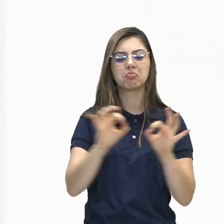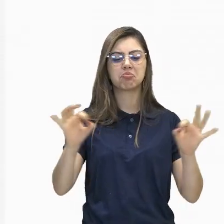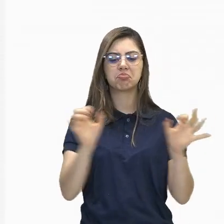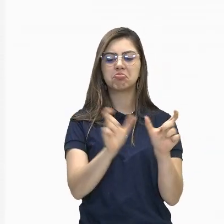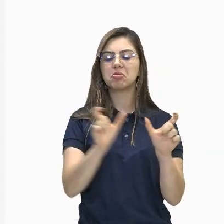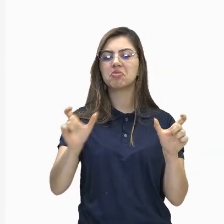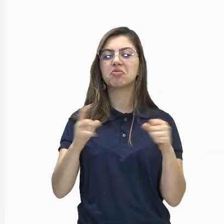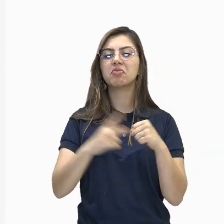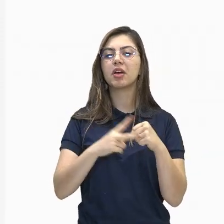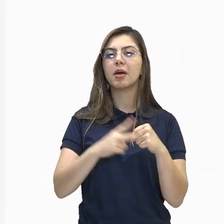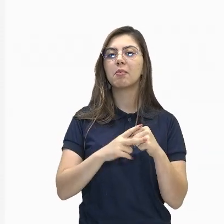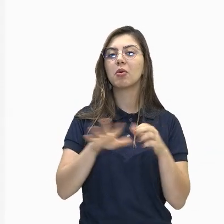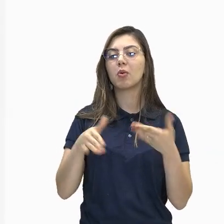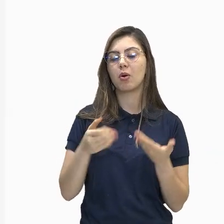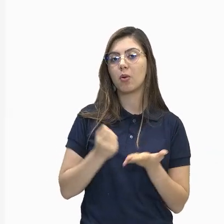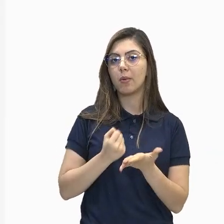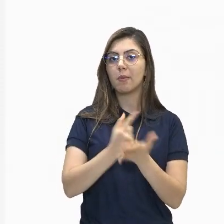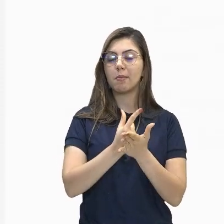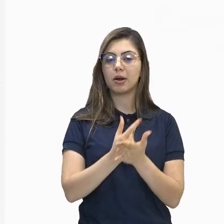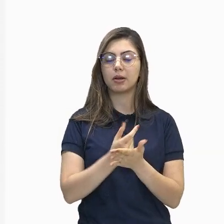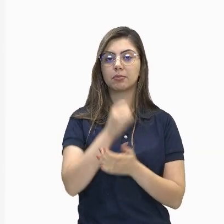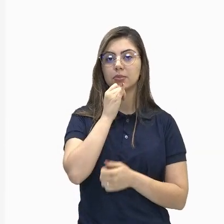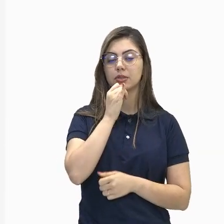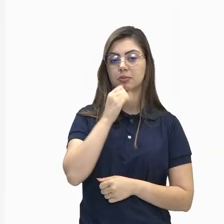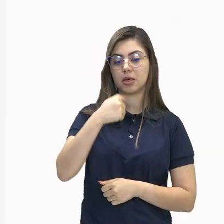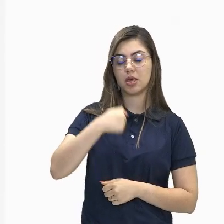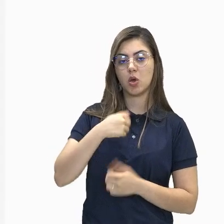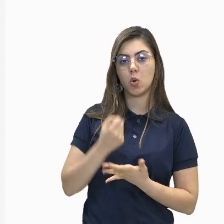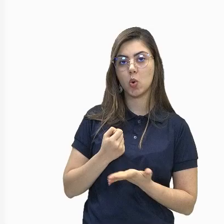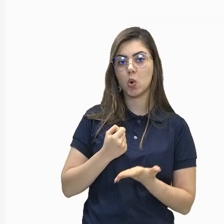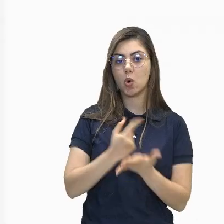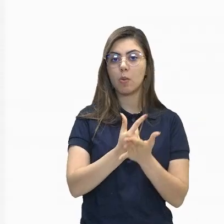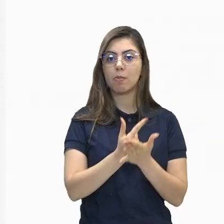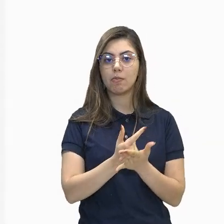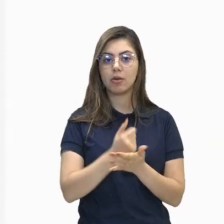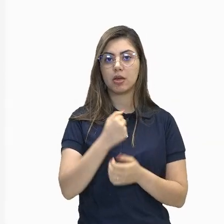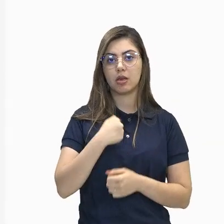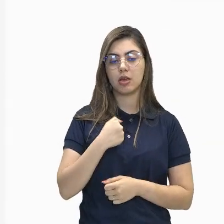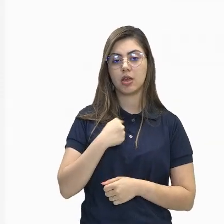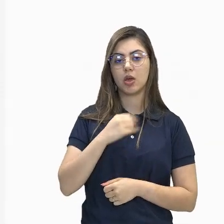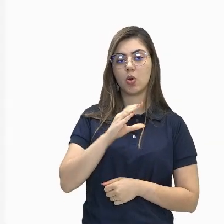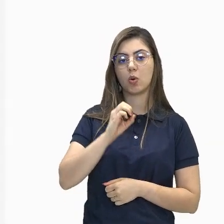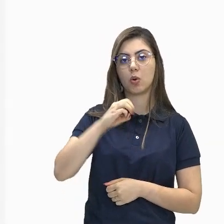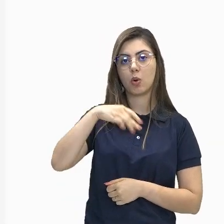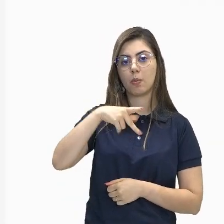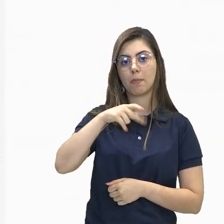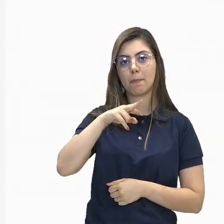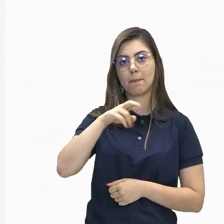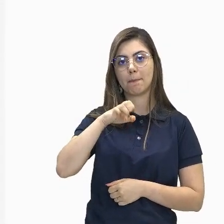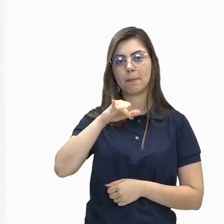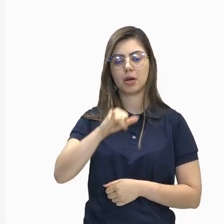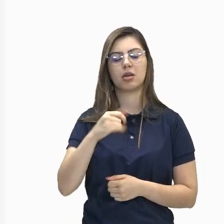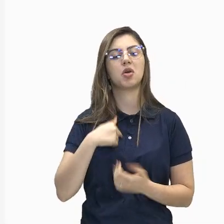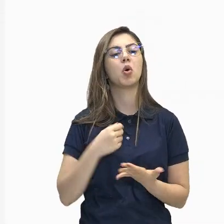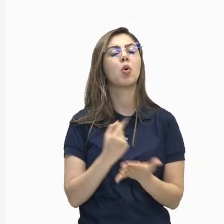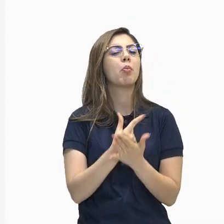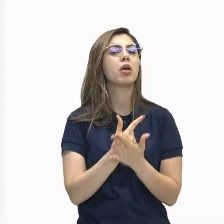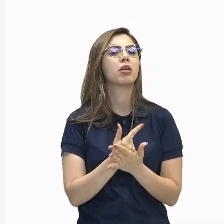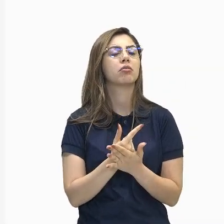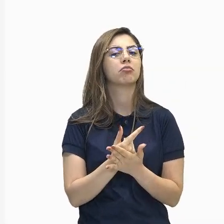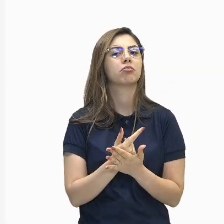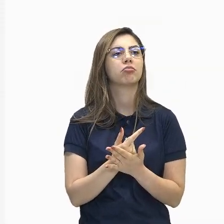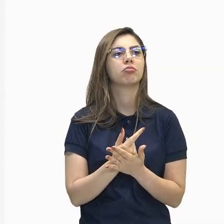Verbo comprar. Se eu disser, eu comprei, der apenas essa informação para você. Eu comprei. Eu